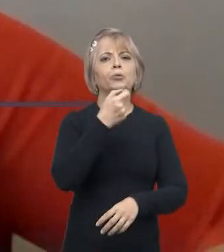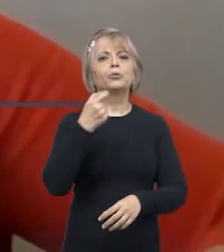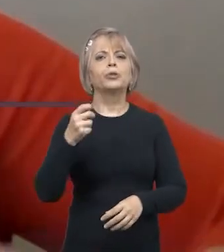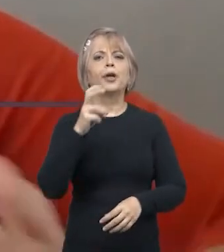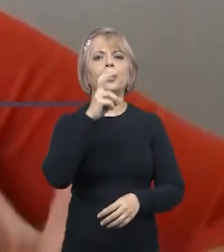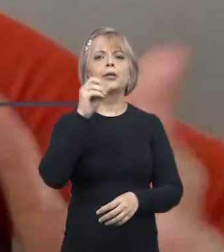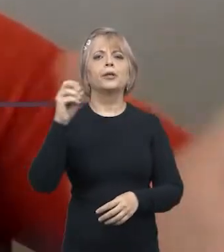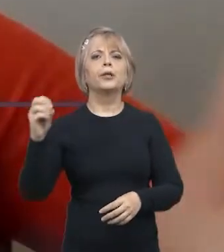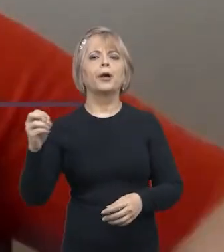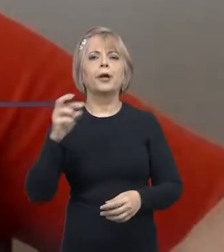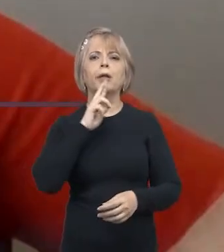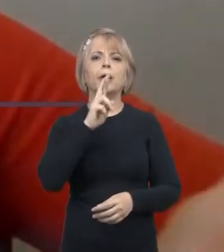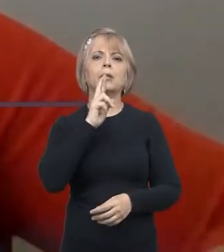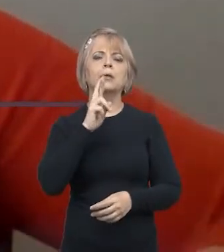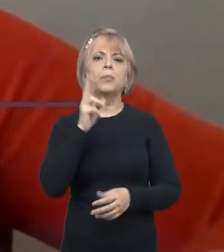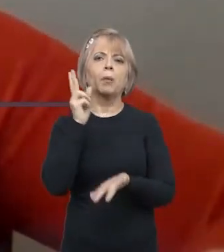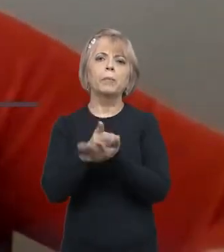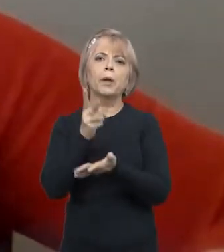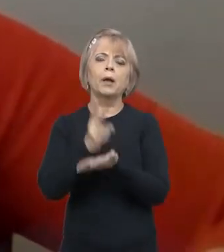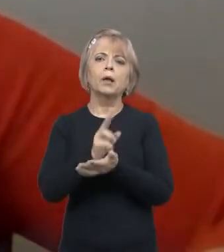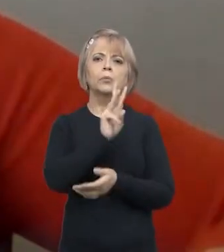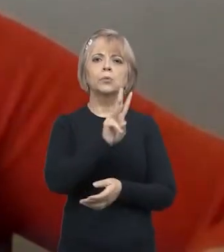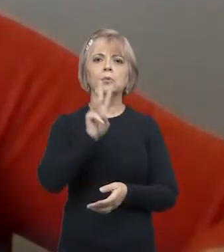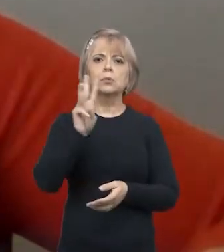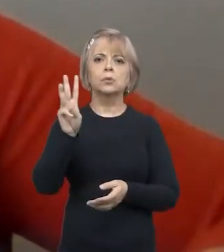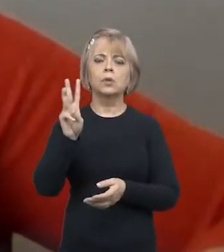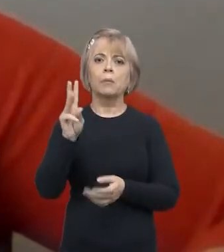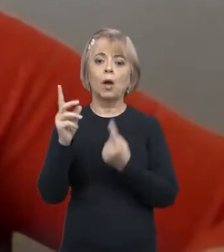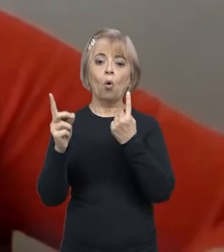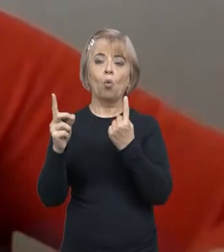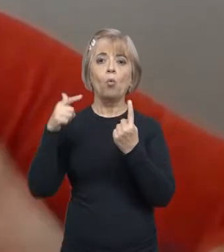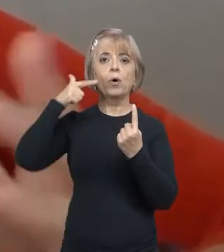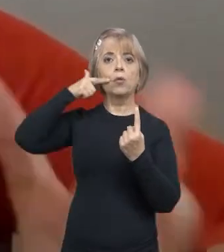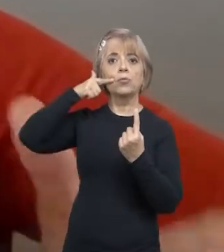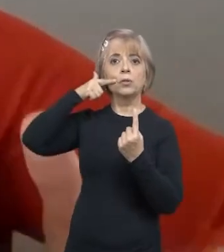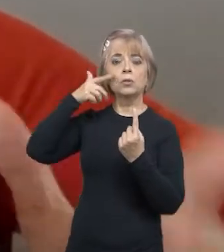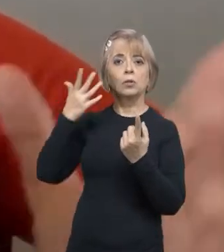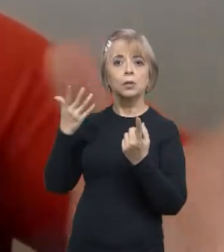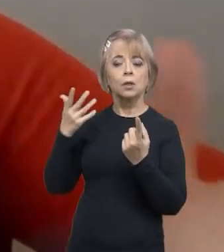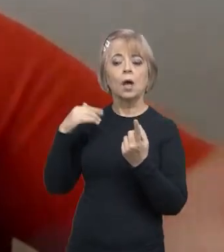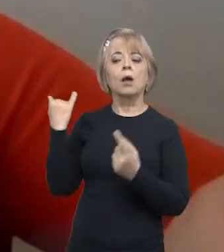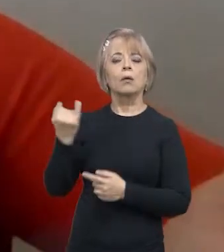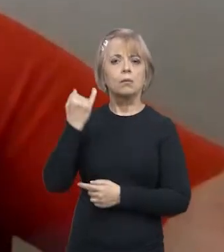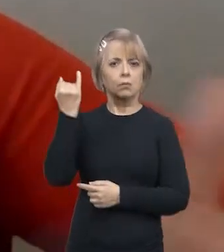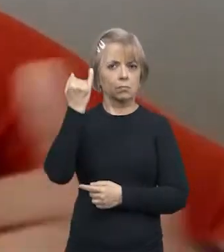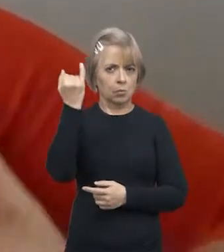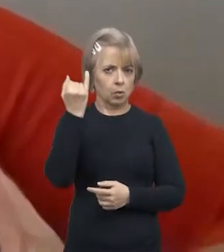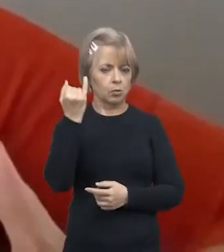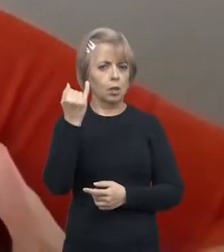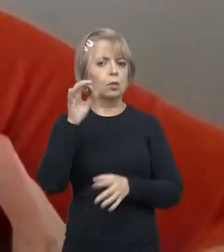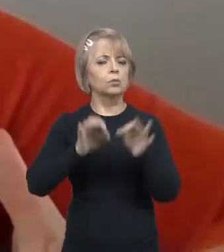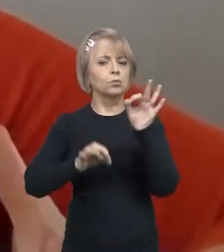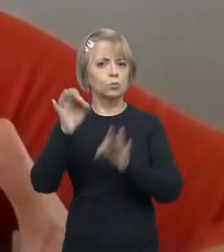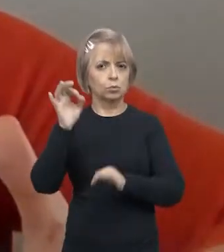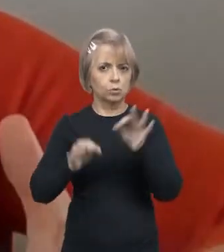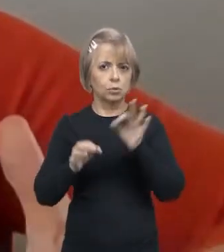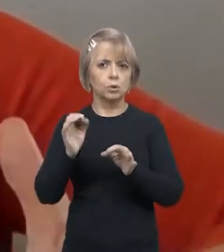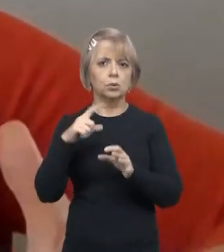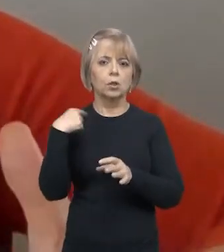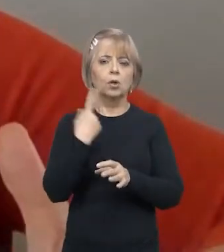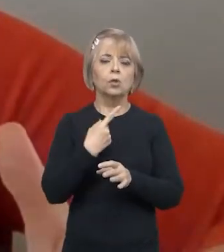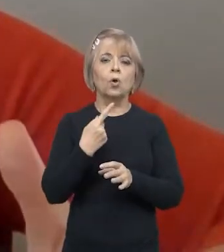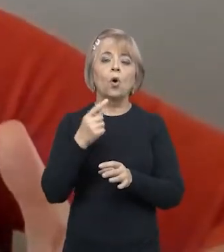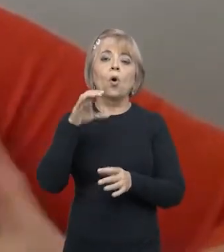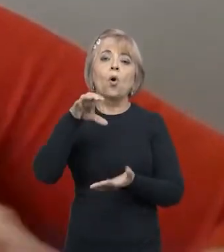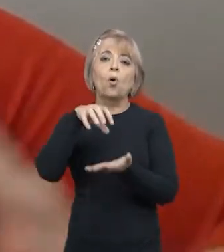500 reclamações com esse mesmo teor, mas a gente só recebeu uma na ouvidoria. Então é muito importante que o promotor de justiça, e nesse ponto o CAU